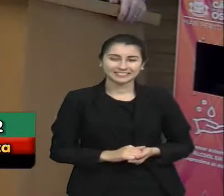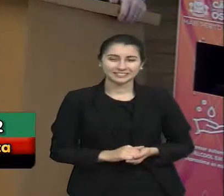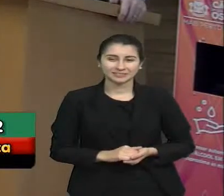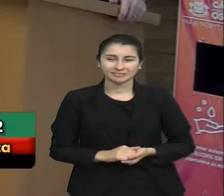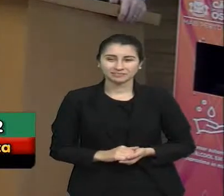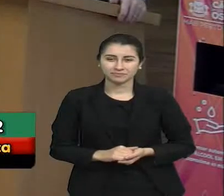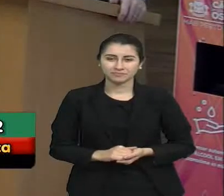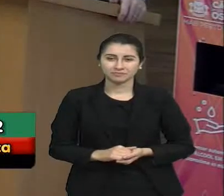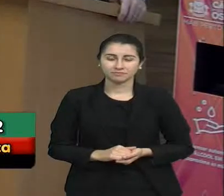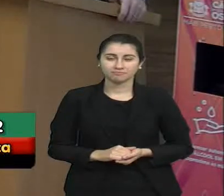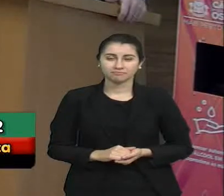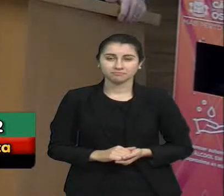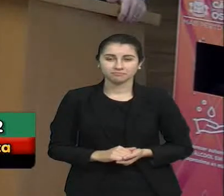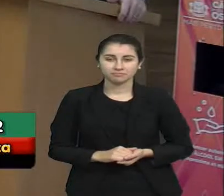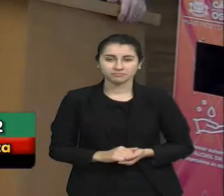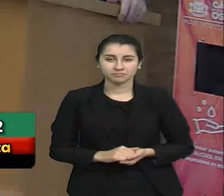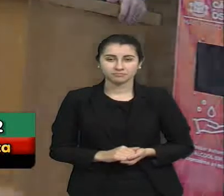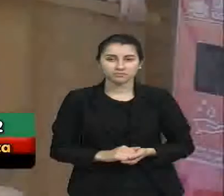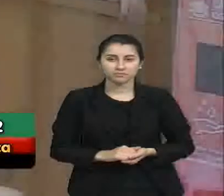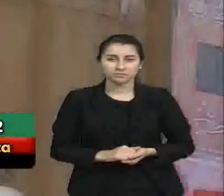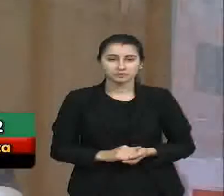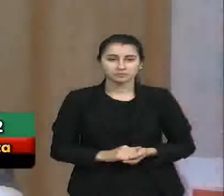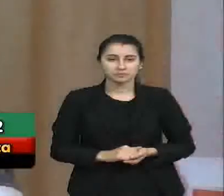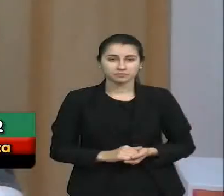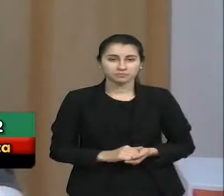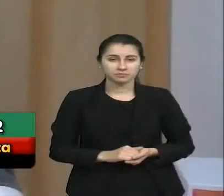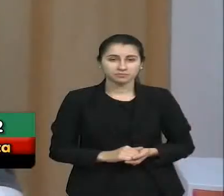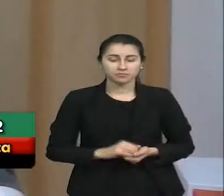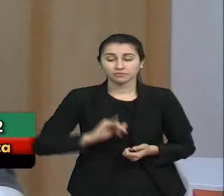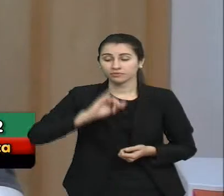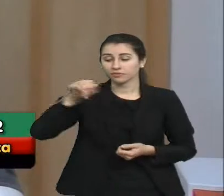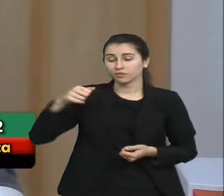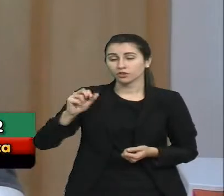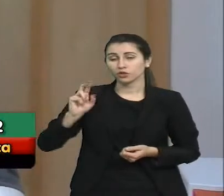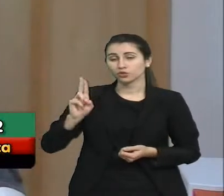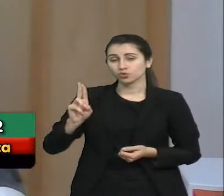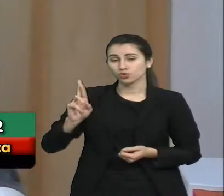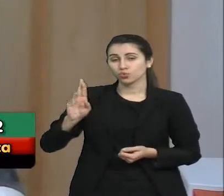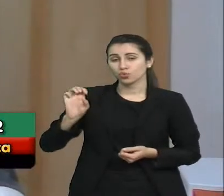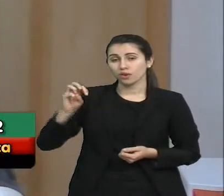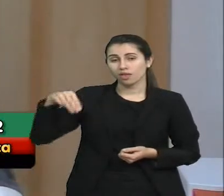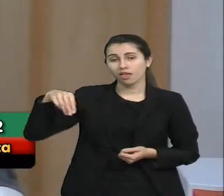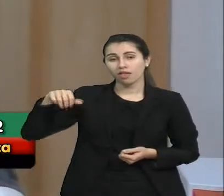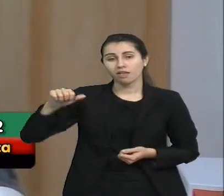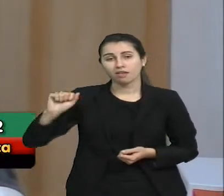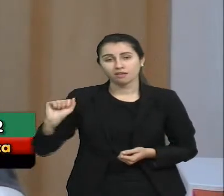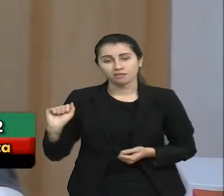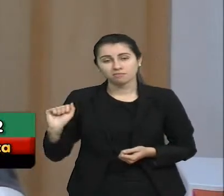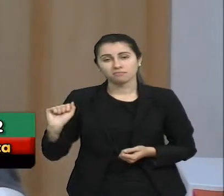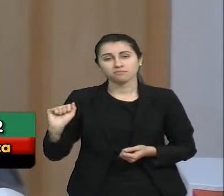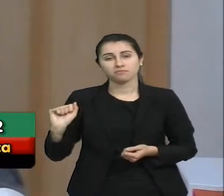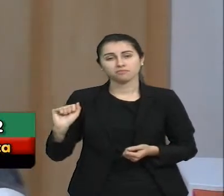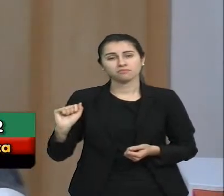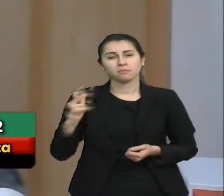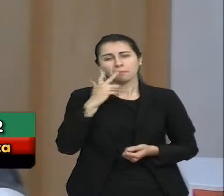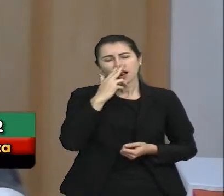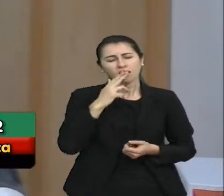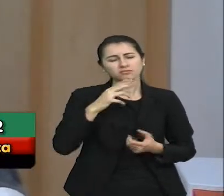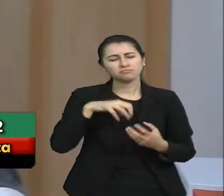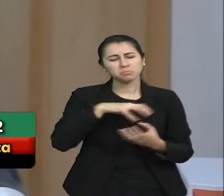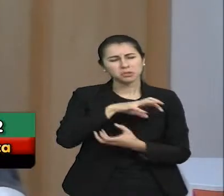A Jurema, ela é uma religião onde a gente consegue convergir um pouco do